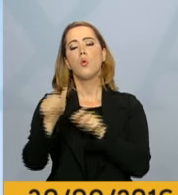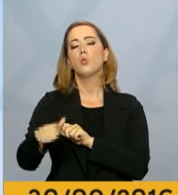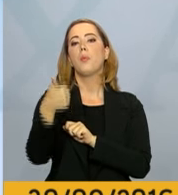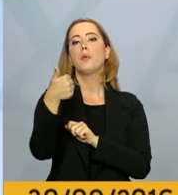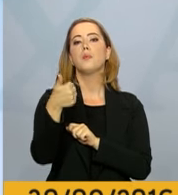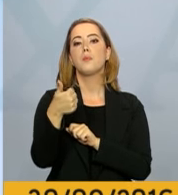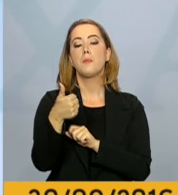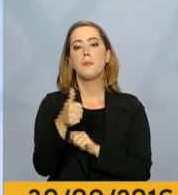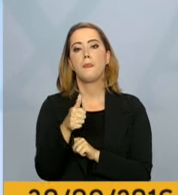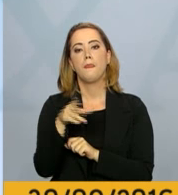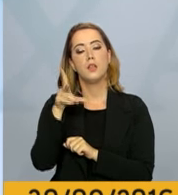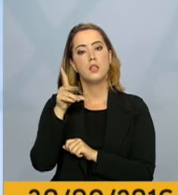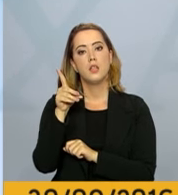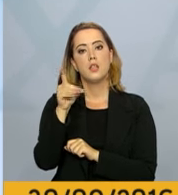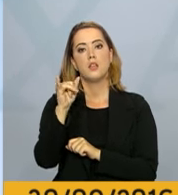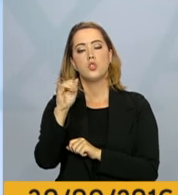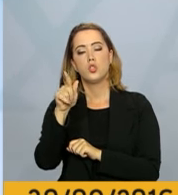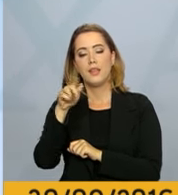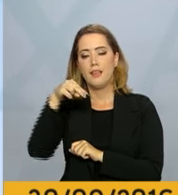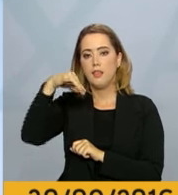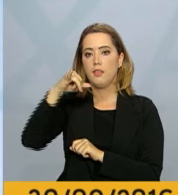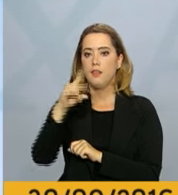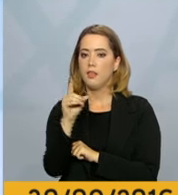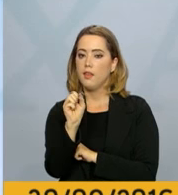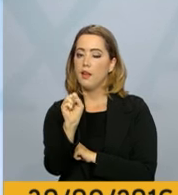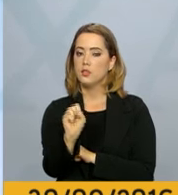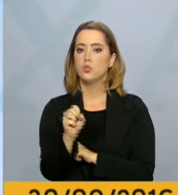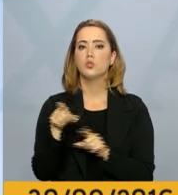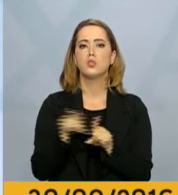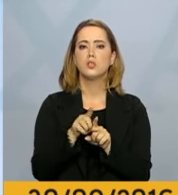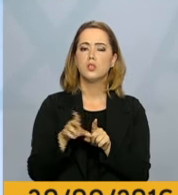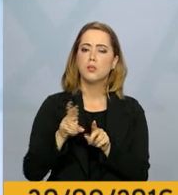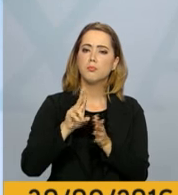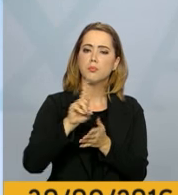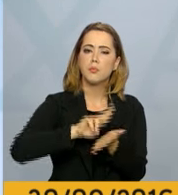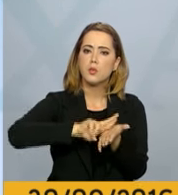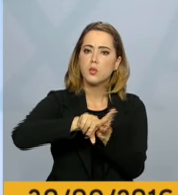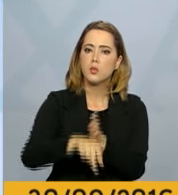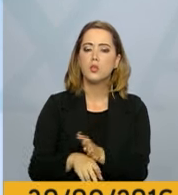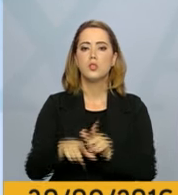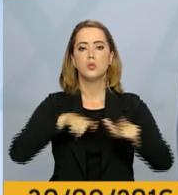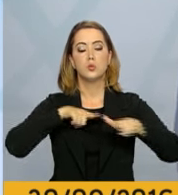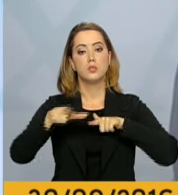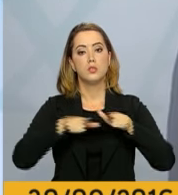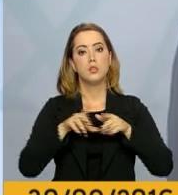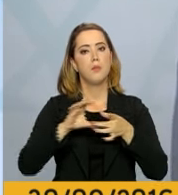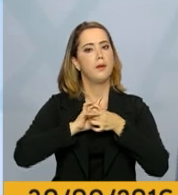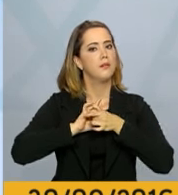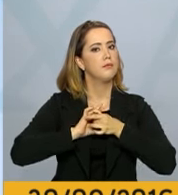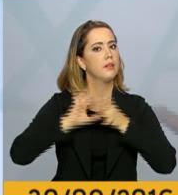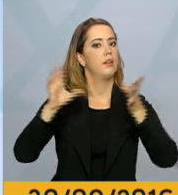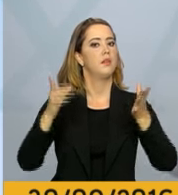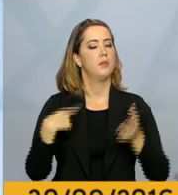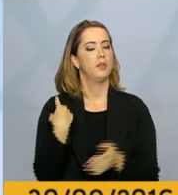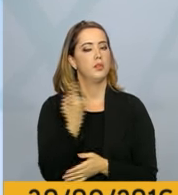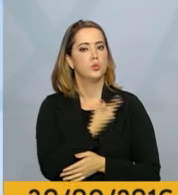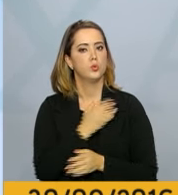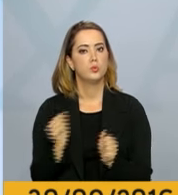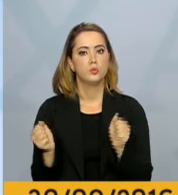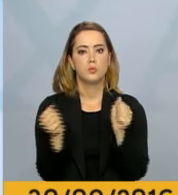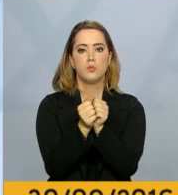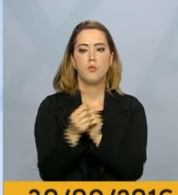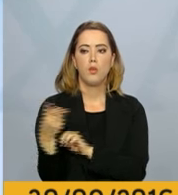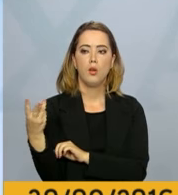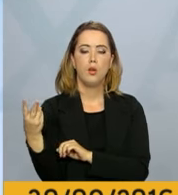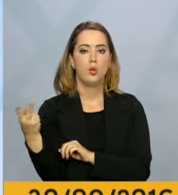que é a dignidade da pessoa humana e os valores sociais do trabalho e da livre iniciativa. Portanto, juntando os